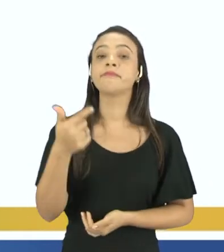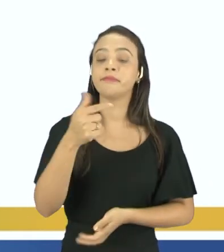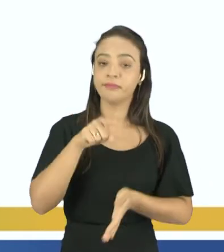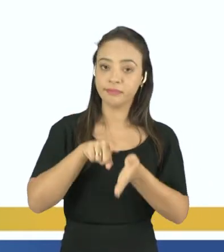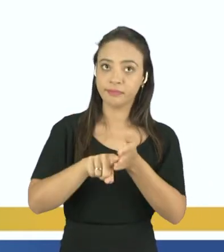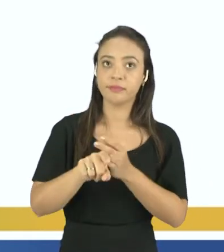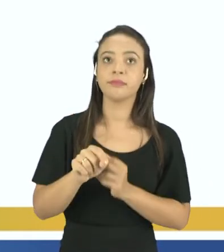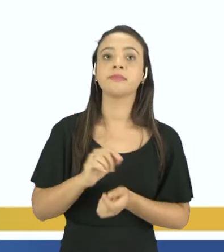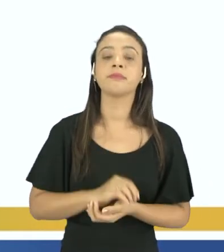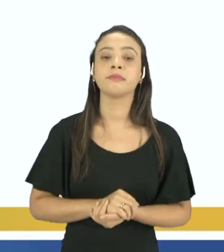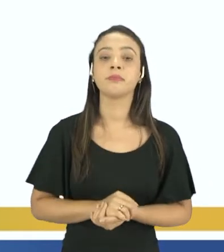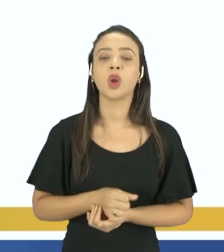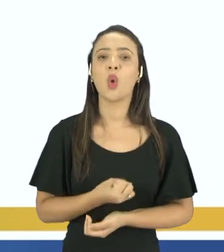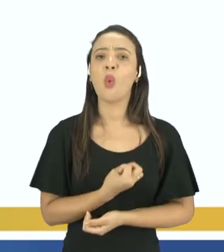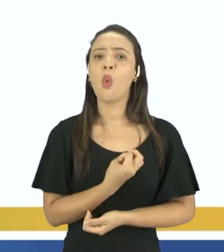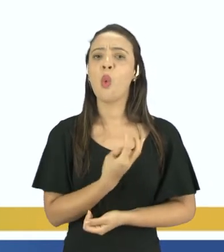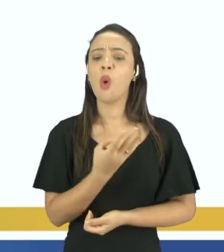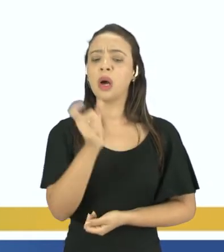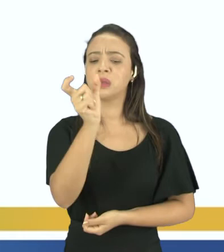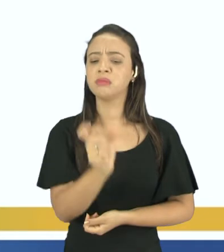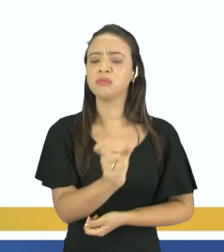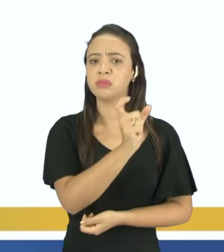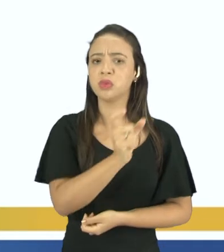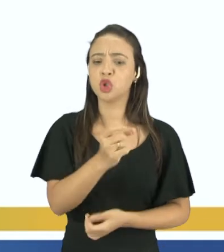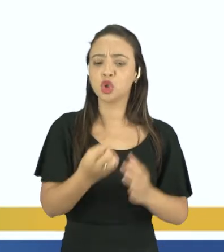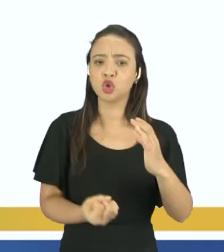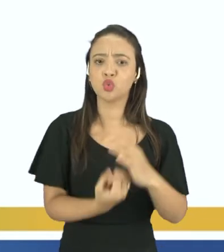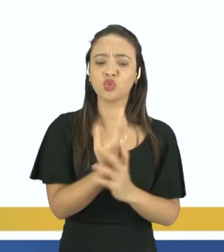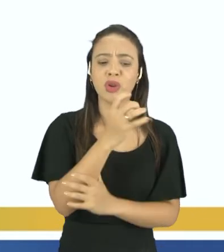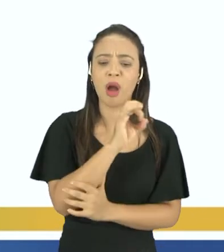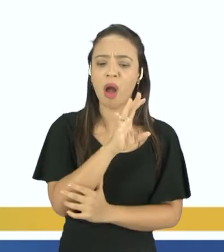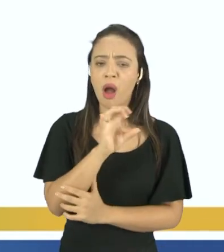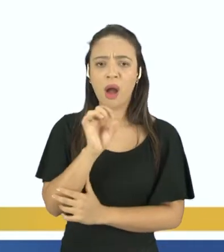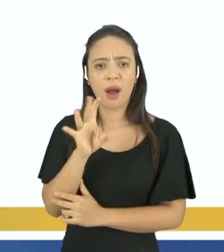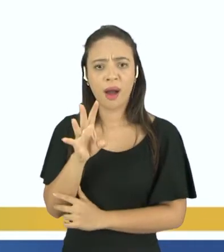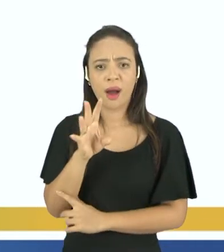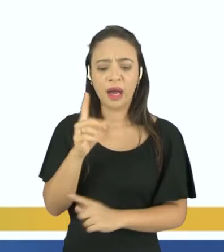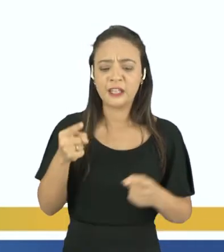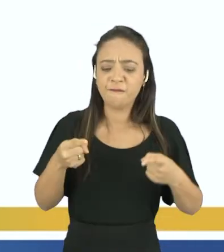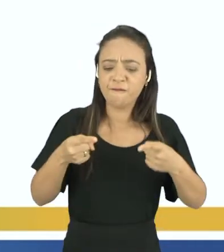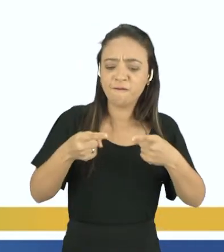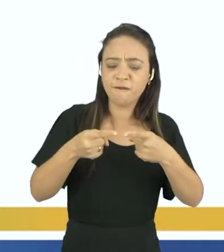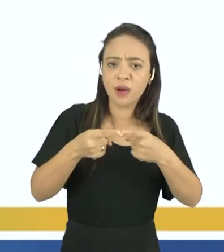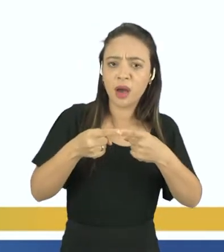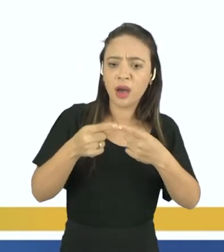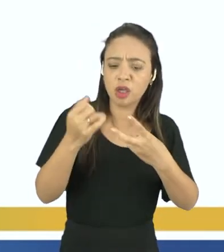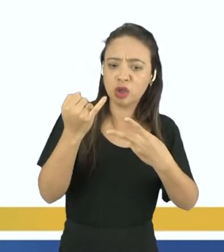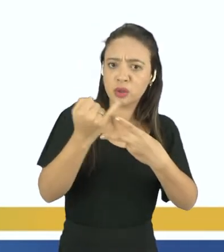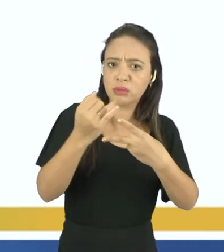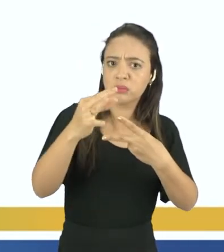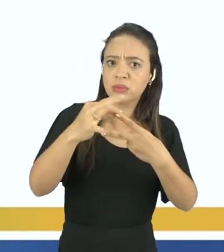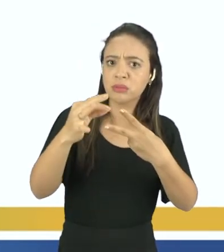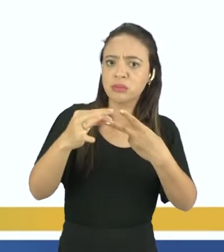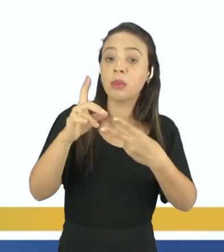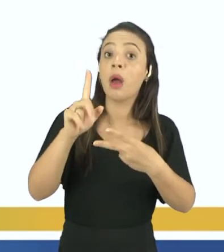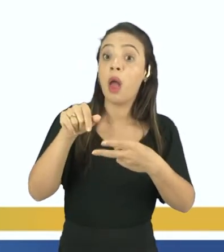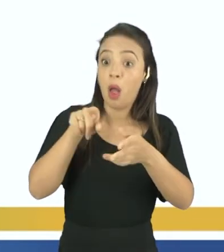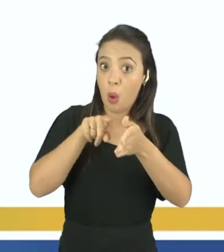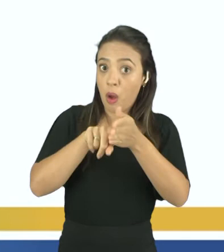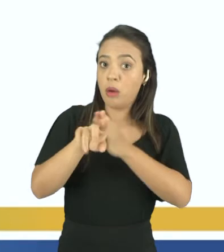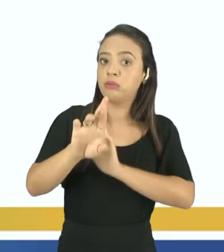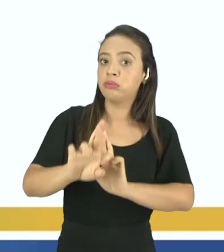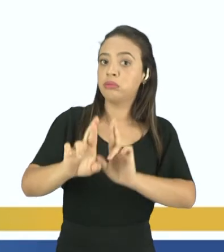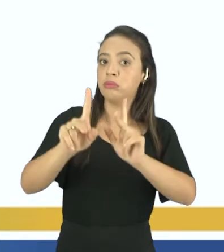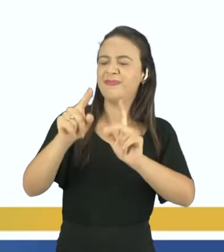pergunta Quantas diagonais partem de cada vértice desse polígono Observe que essa é uma pergunta é diferente